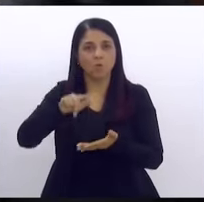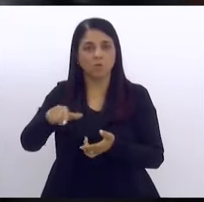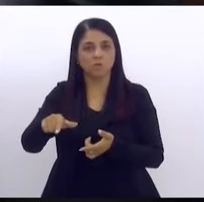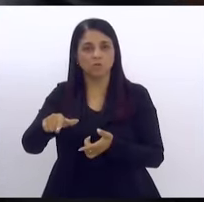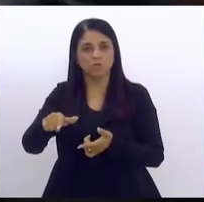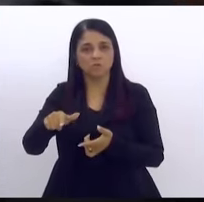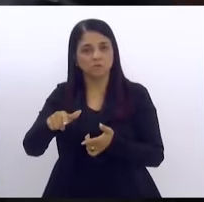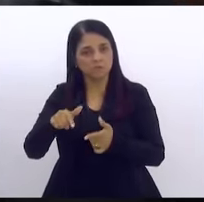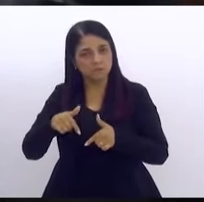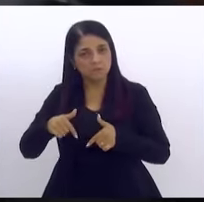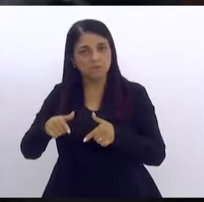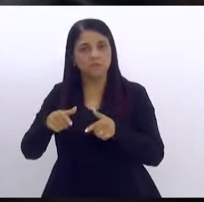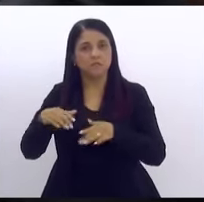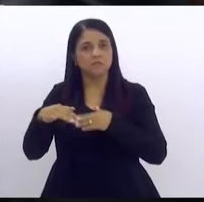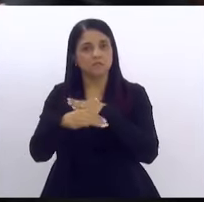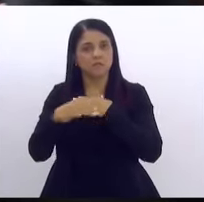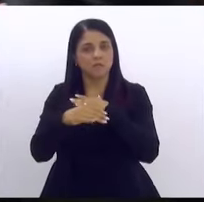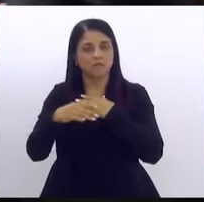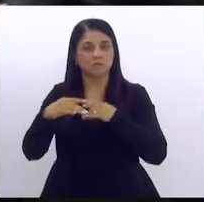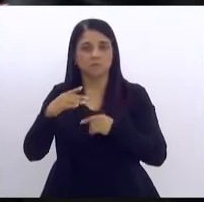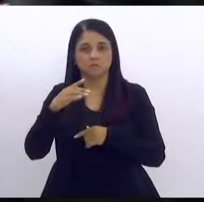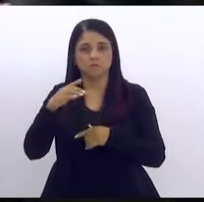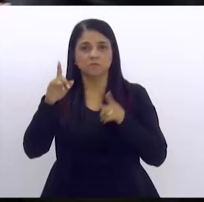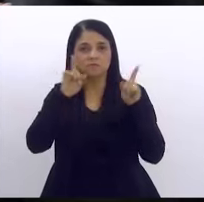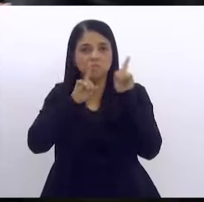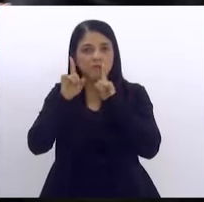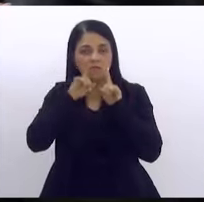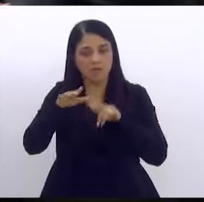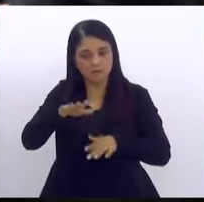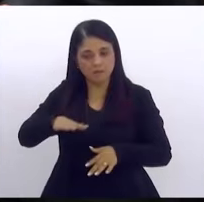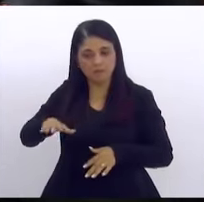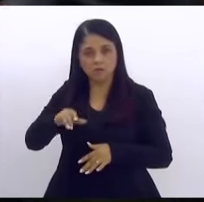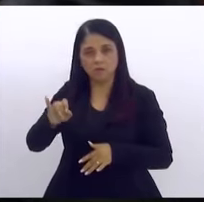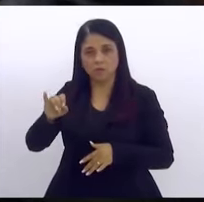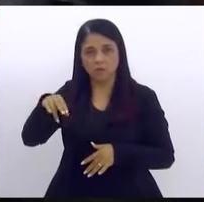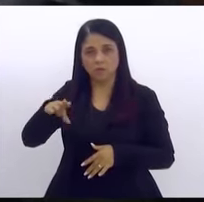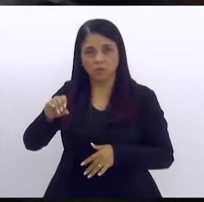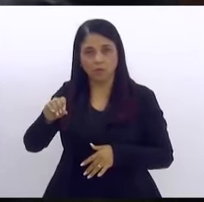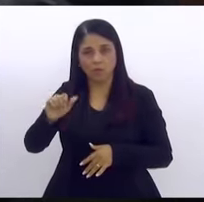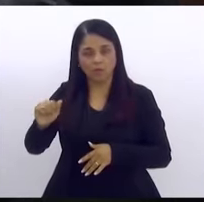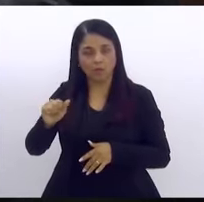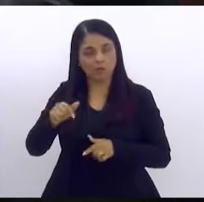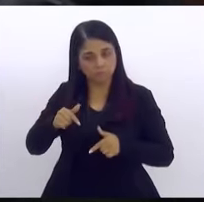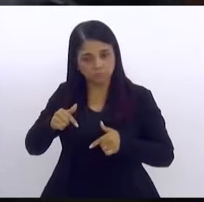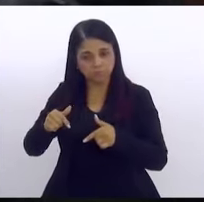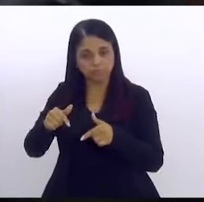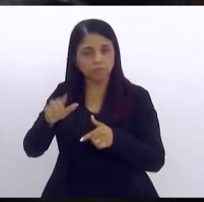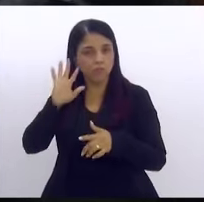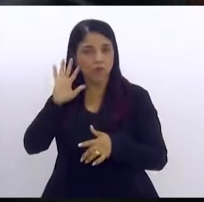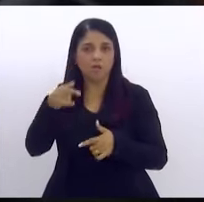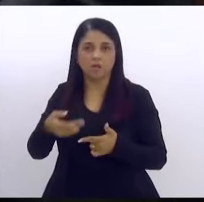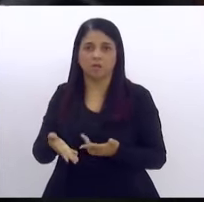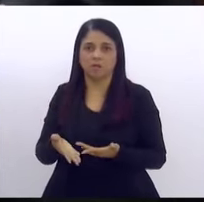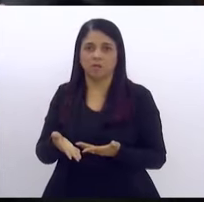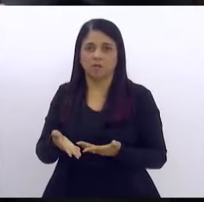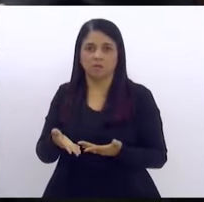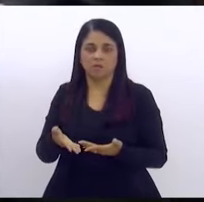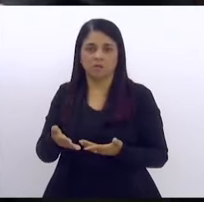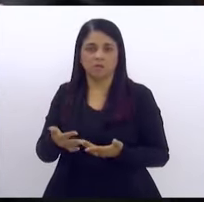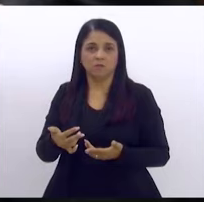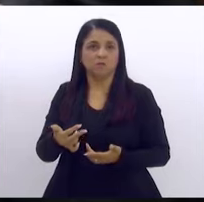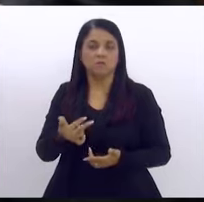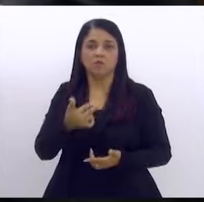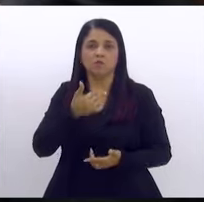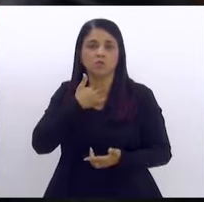se realizem na cidade de Maricá, principalmente na região de Noã, e que medidas cabíveis sejam tomadas. Não pode o poder